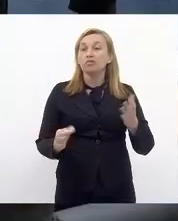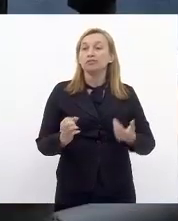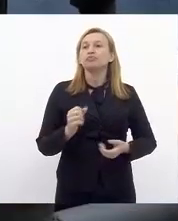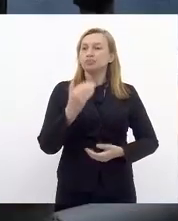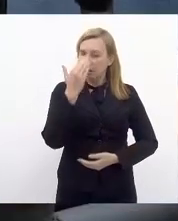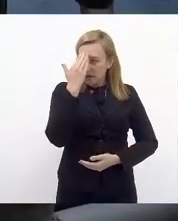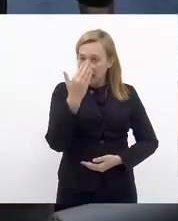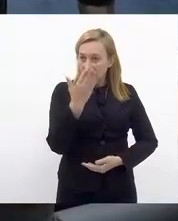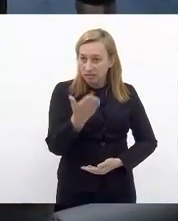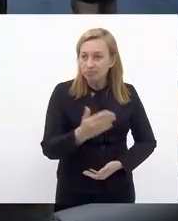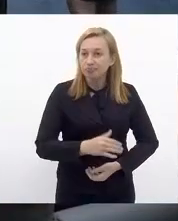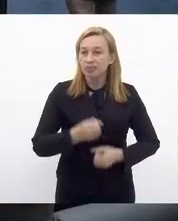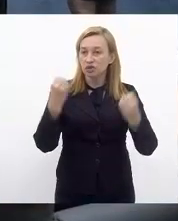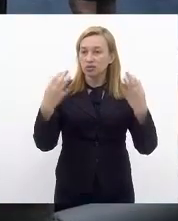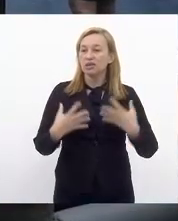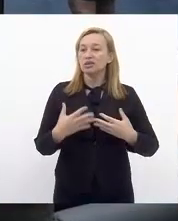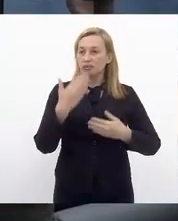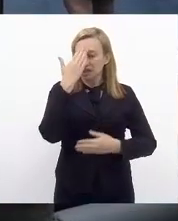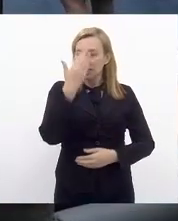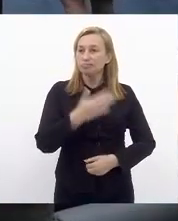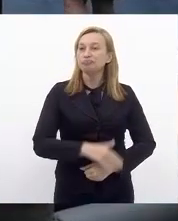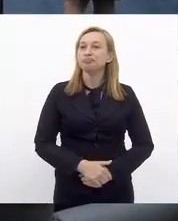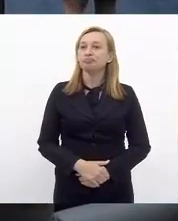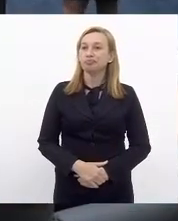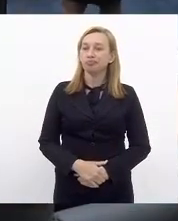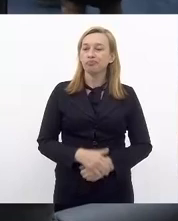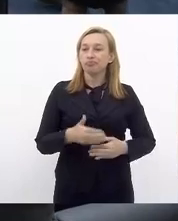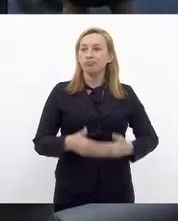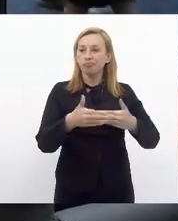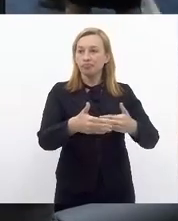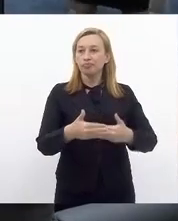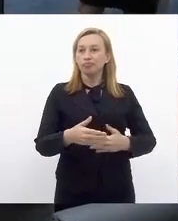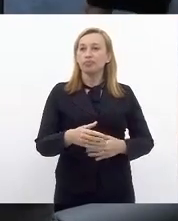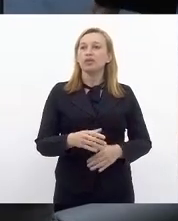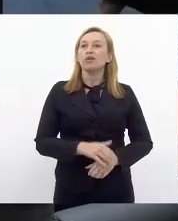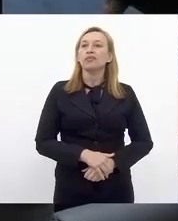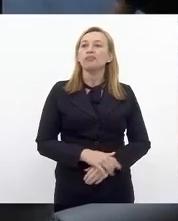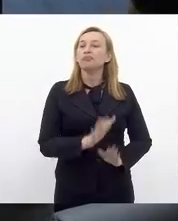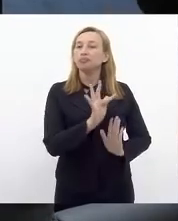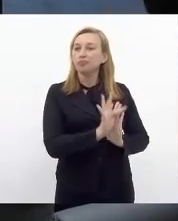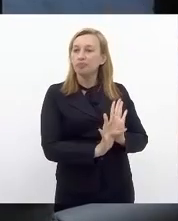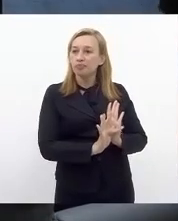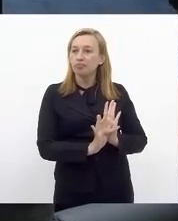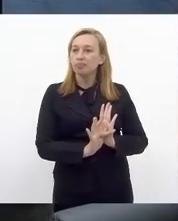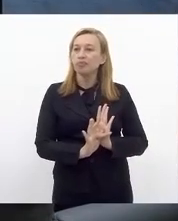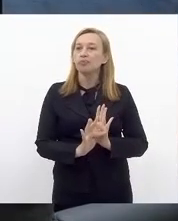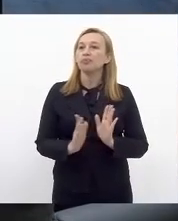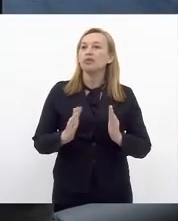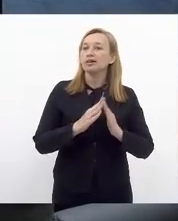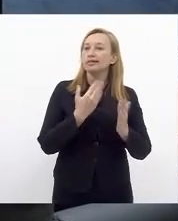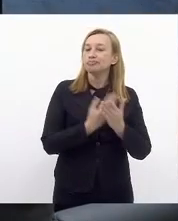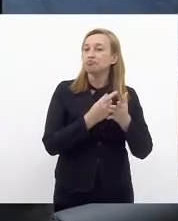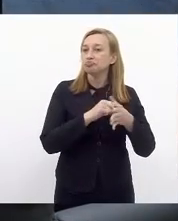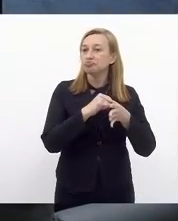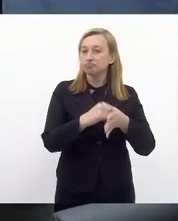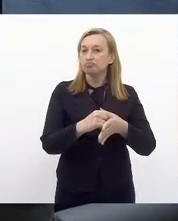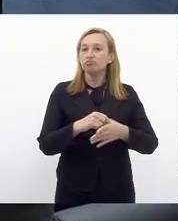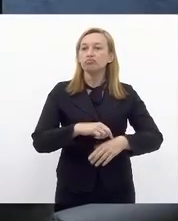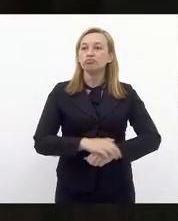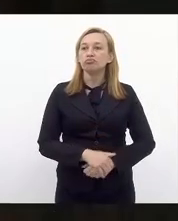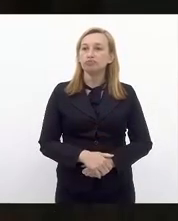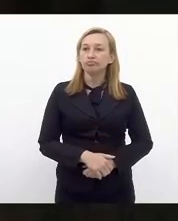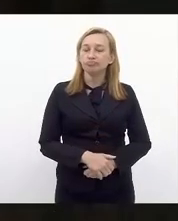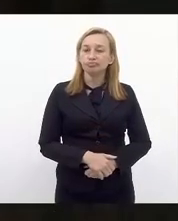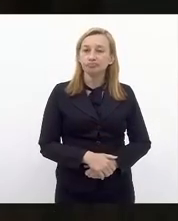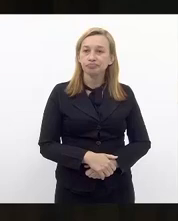pagar essa abertura Tá bom olha para tu uma ambulância de texto o extrato dessa temática no colégio de líderes e